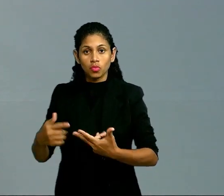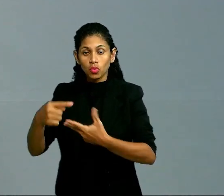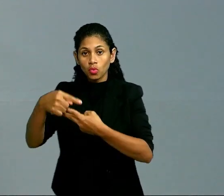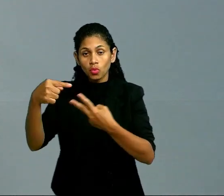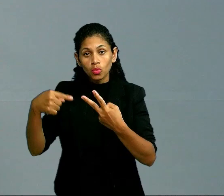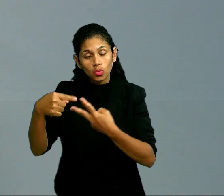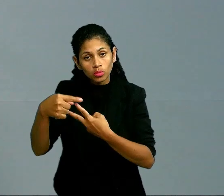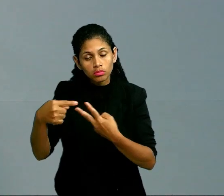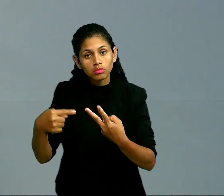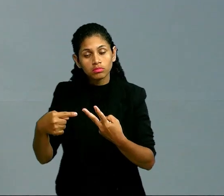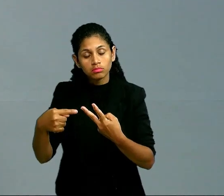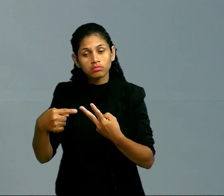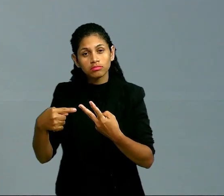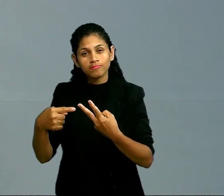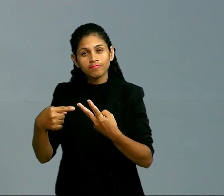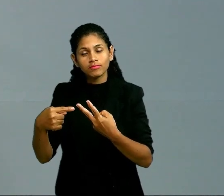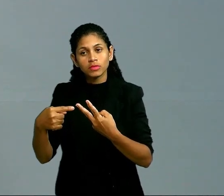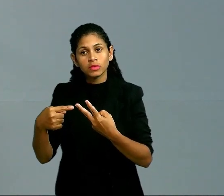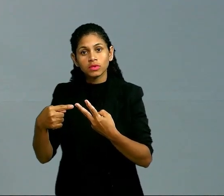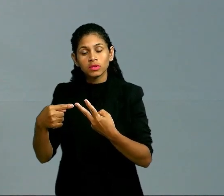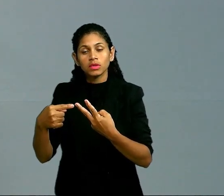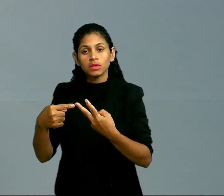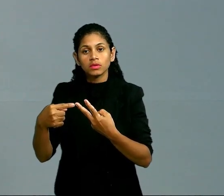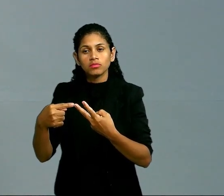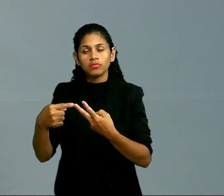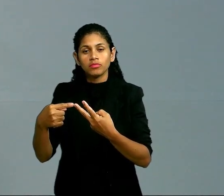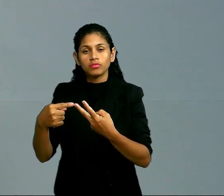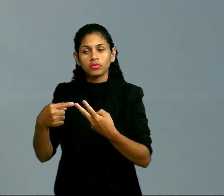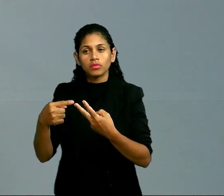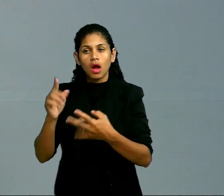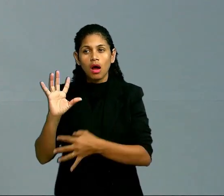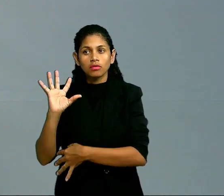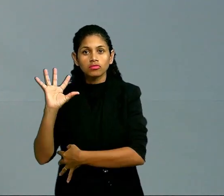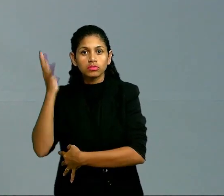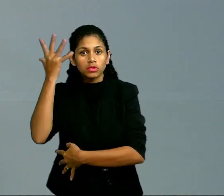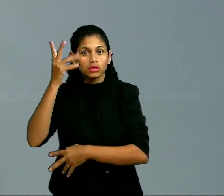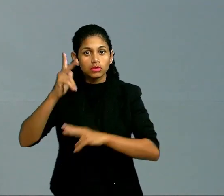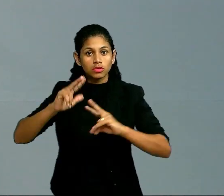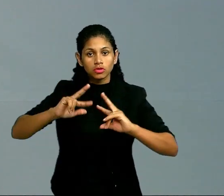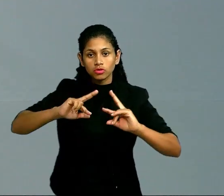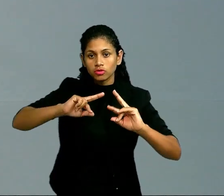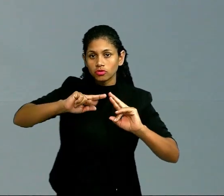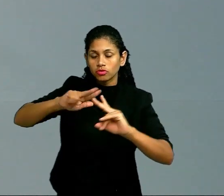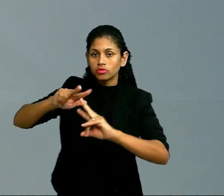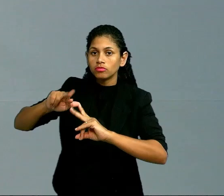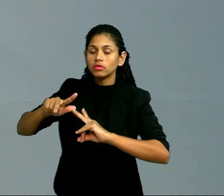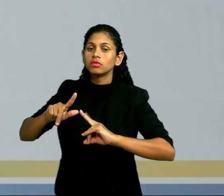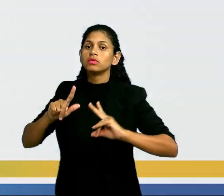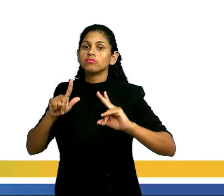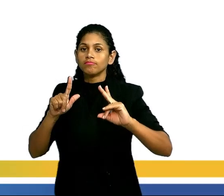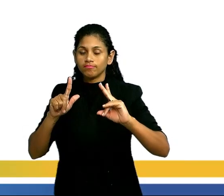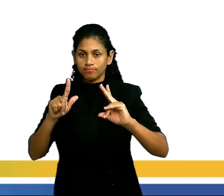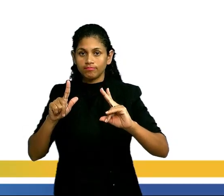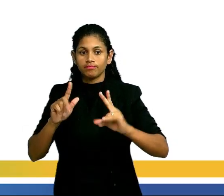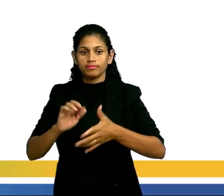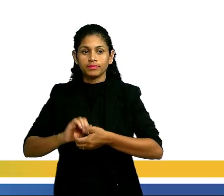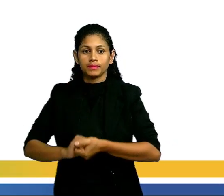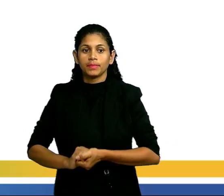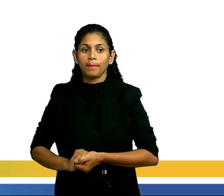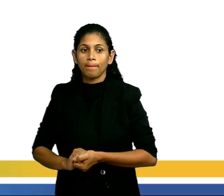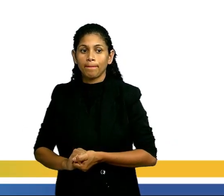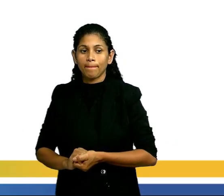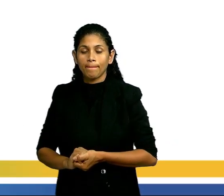eles vão atuar em diferentes situações. E a gente vai ver como isso acontece, tá certo? Então, olhando